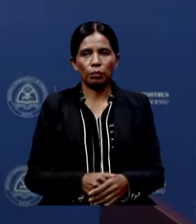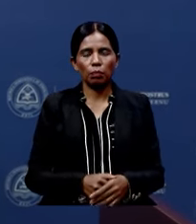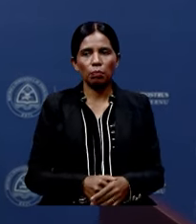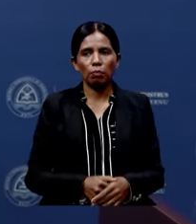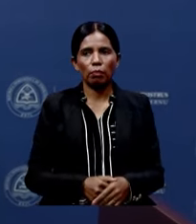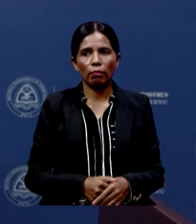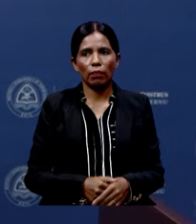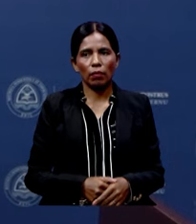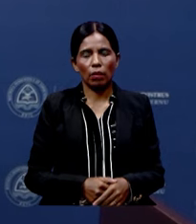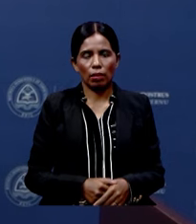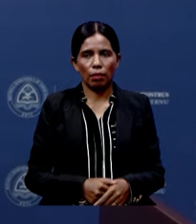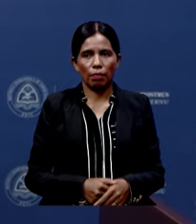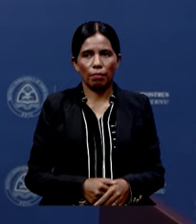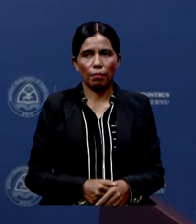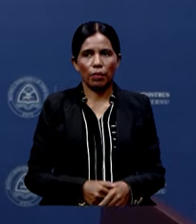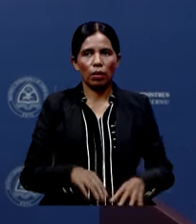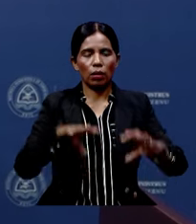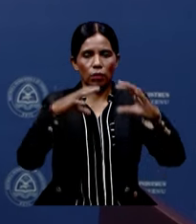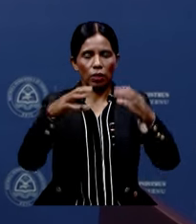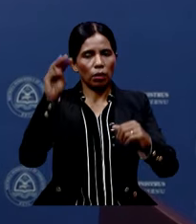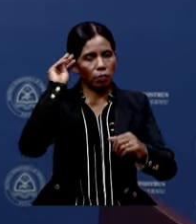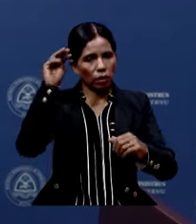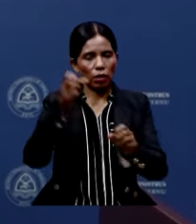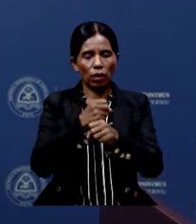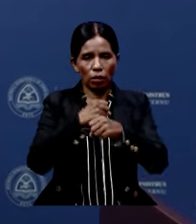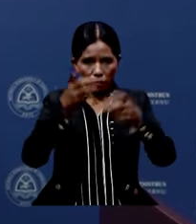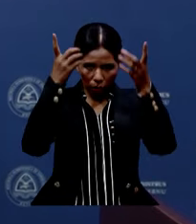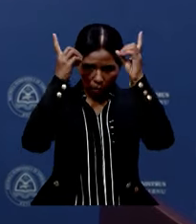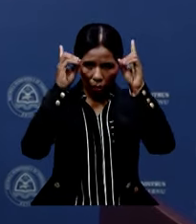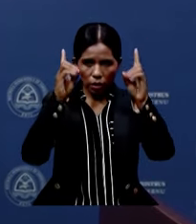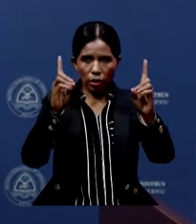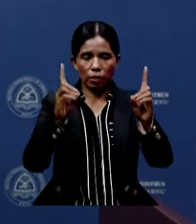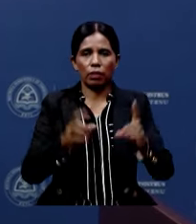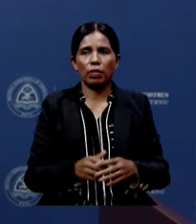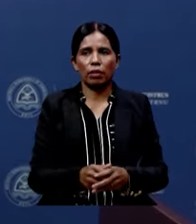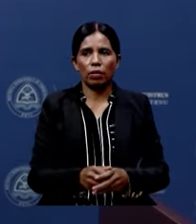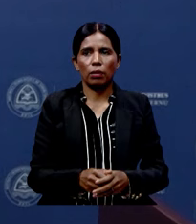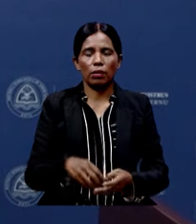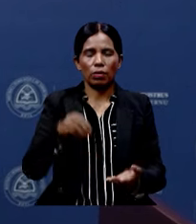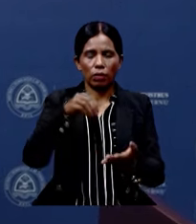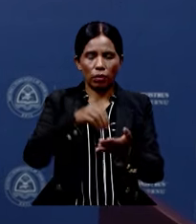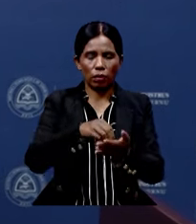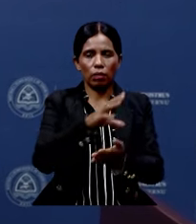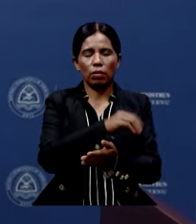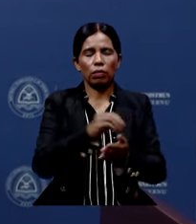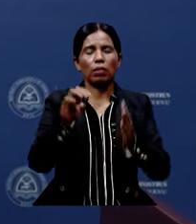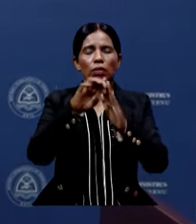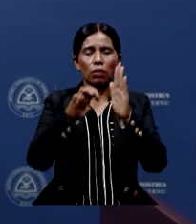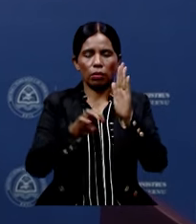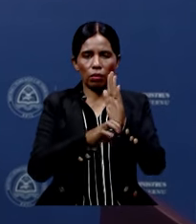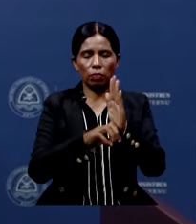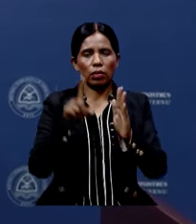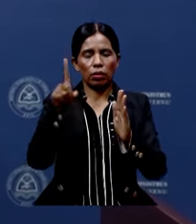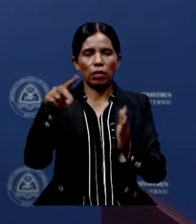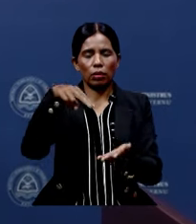Ao mesmo tempo, o Conselho de Ministros Salomão's decisão pode criar a Comissão Executiva e dato estabelece a